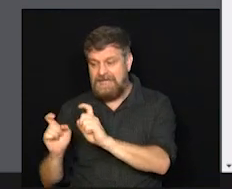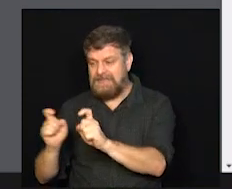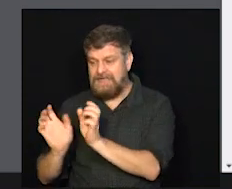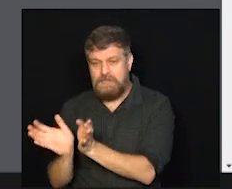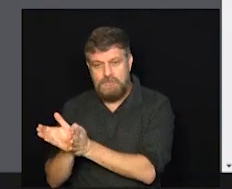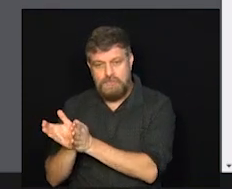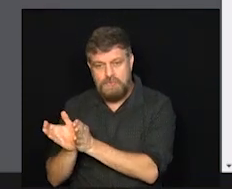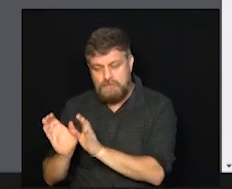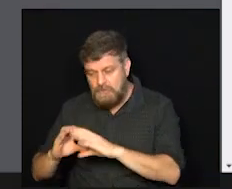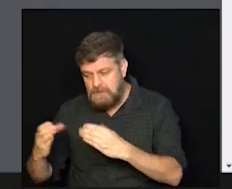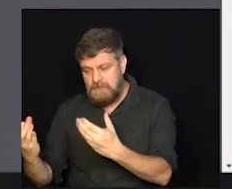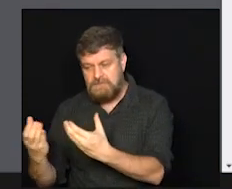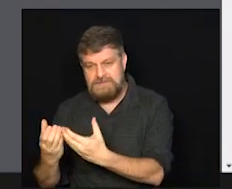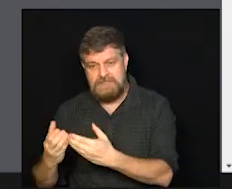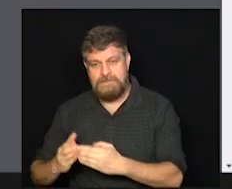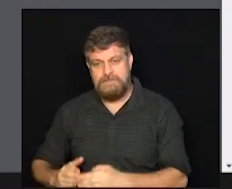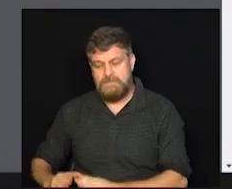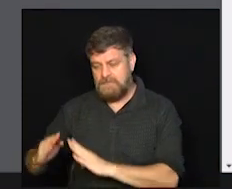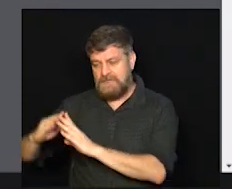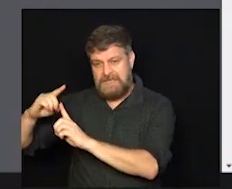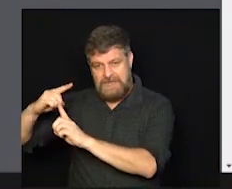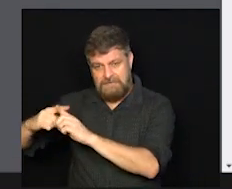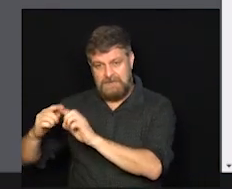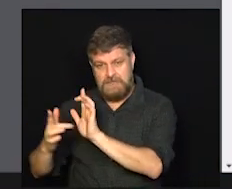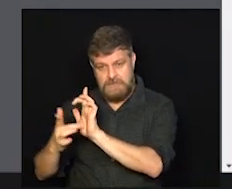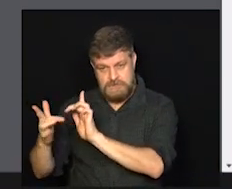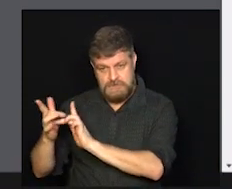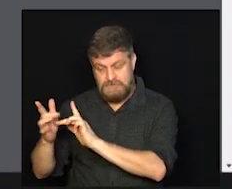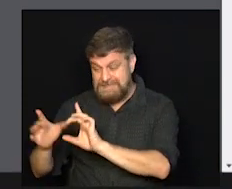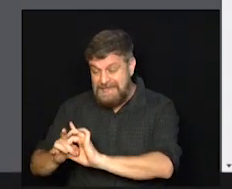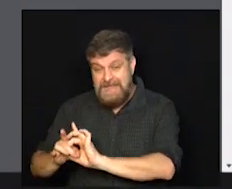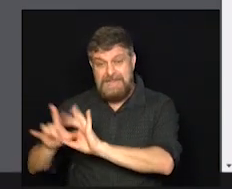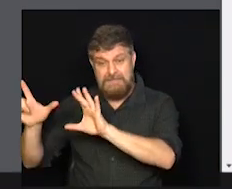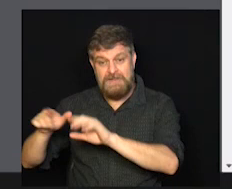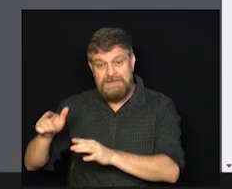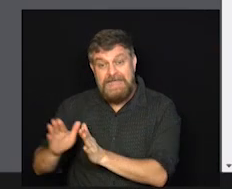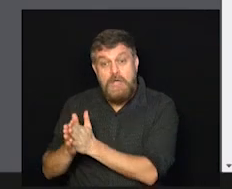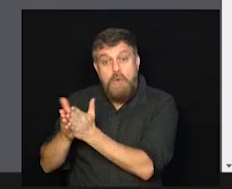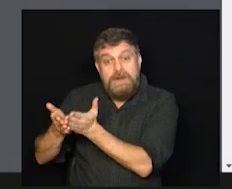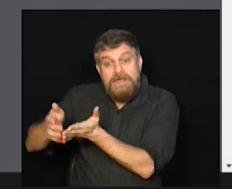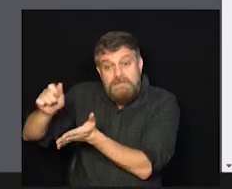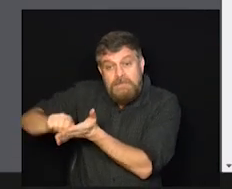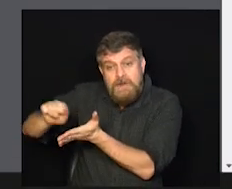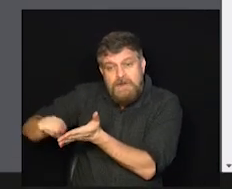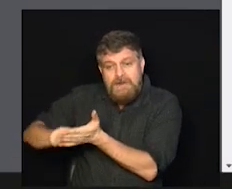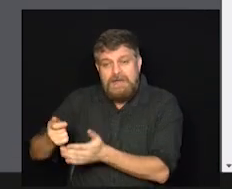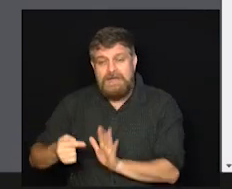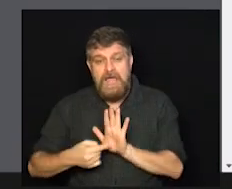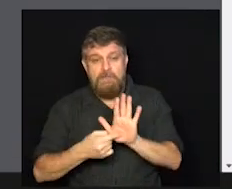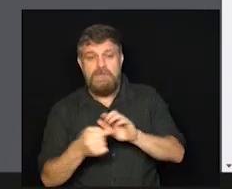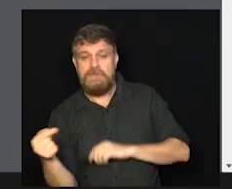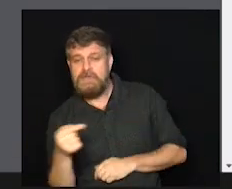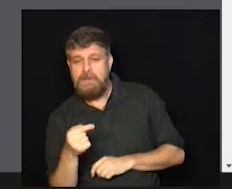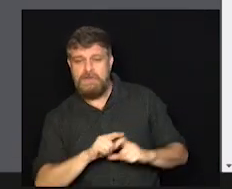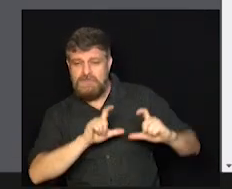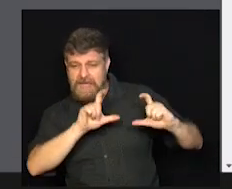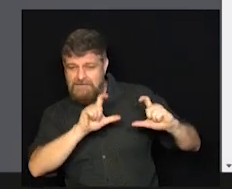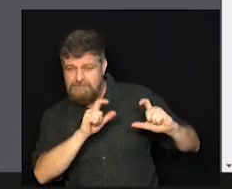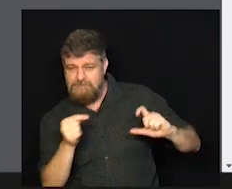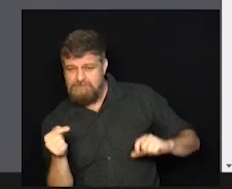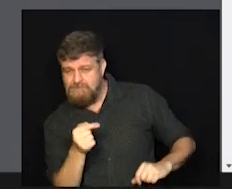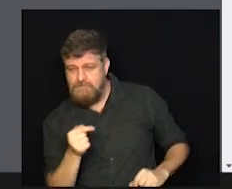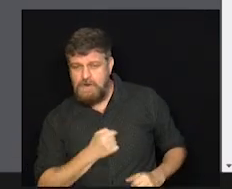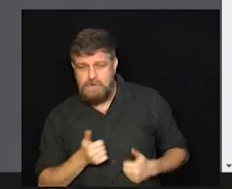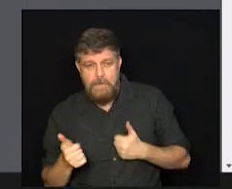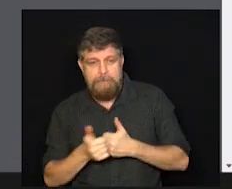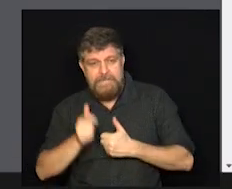Tombo Paroquial, da nossa paróquia de Jesus Cristo Libertador. Eu queria destacar alguém que está na foto, bem ao lado da formação de